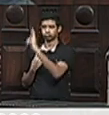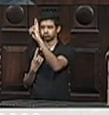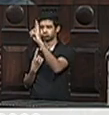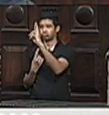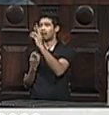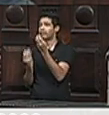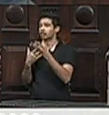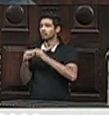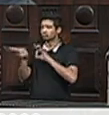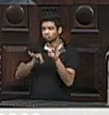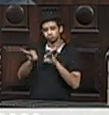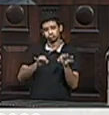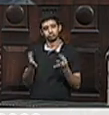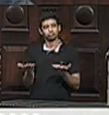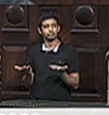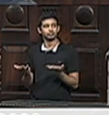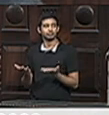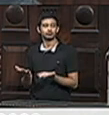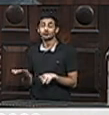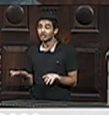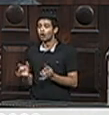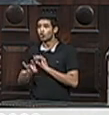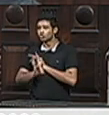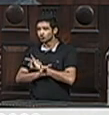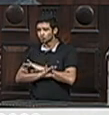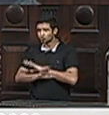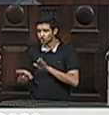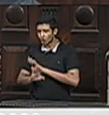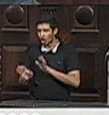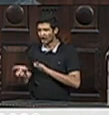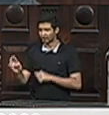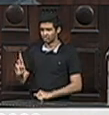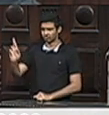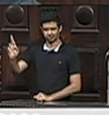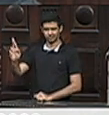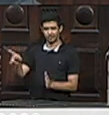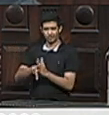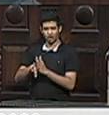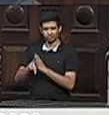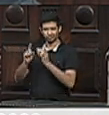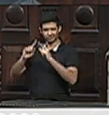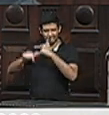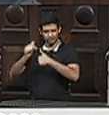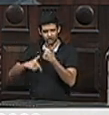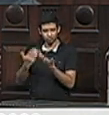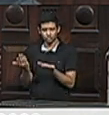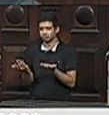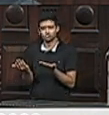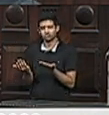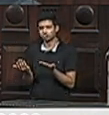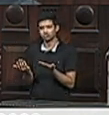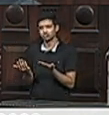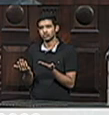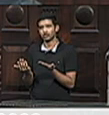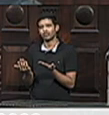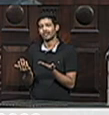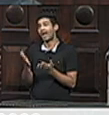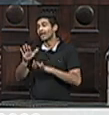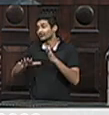vezes o governador coloca lá, a Secretaria de Agricultura terá um representante. E às vezes é um